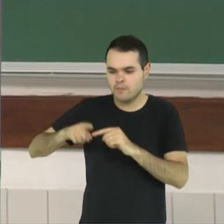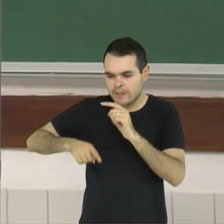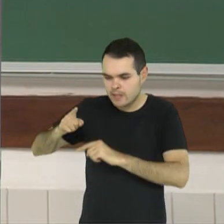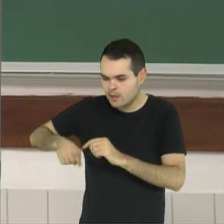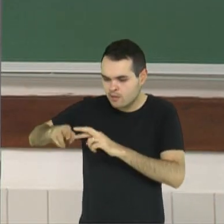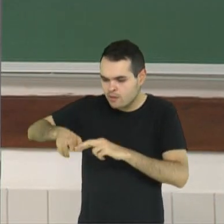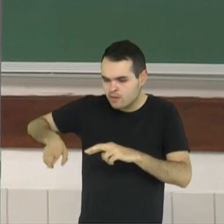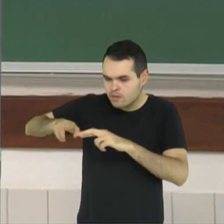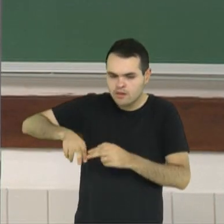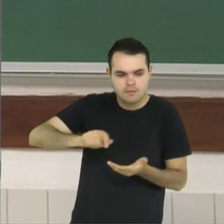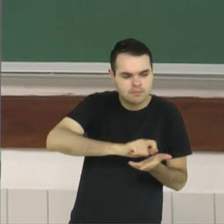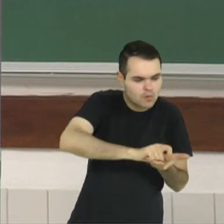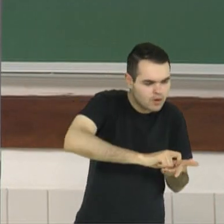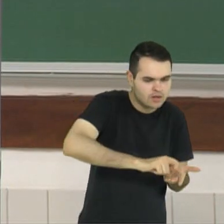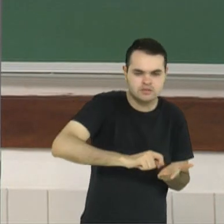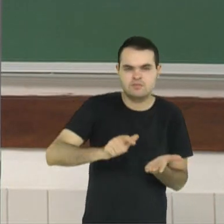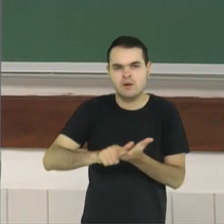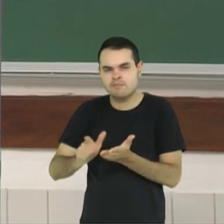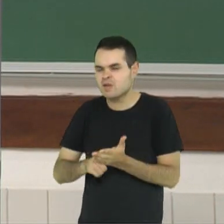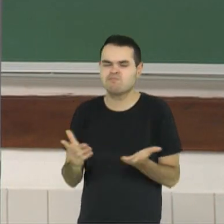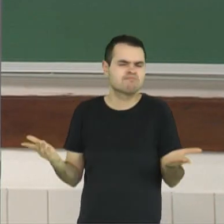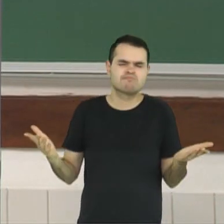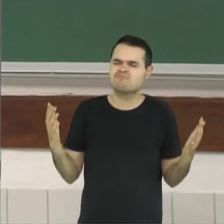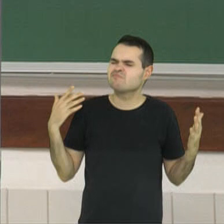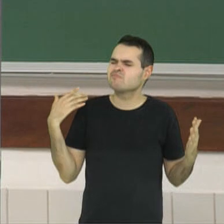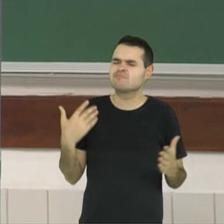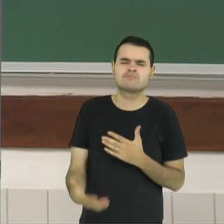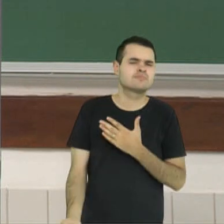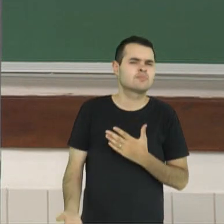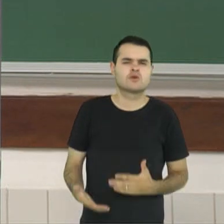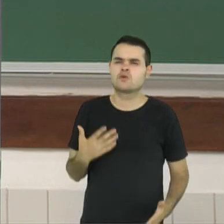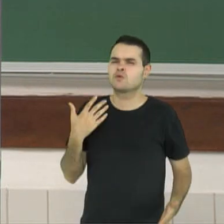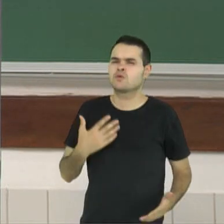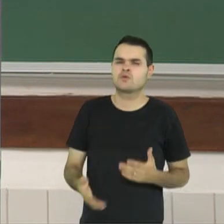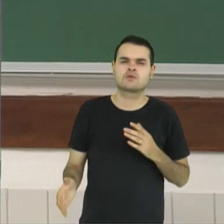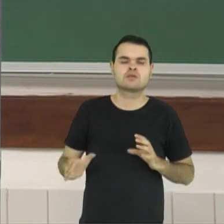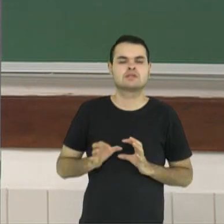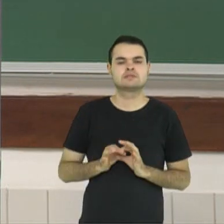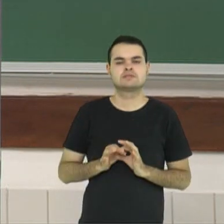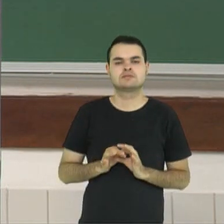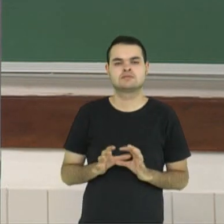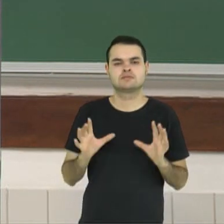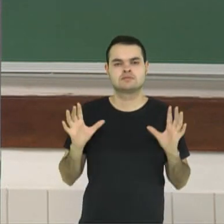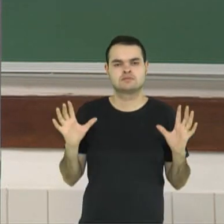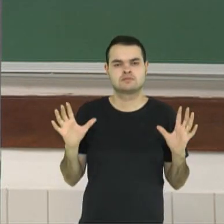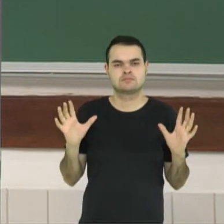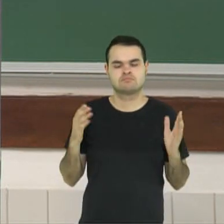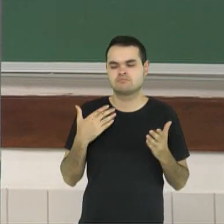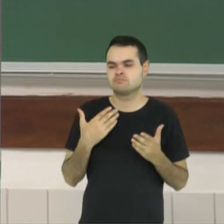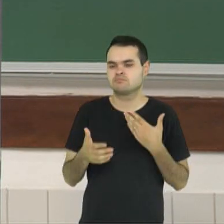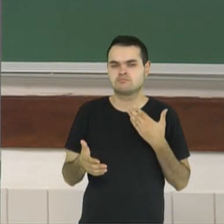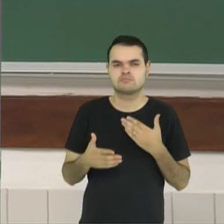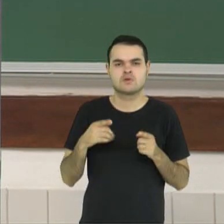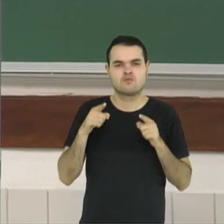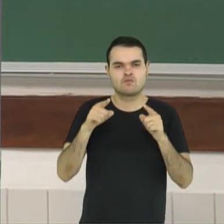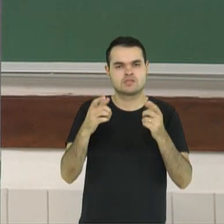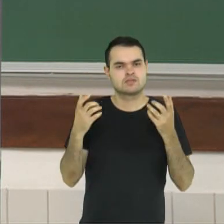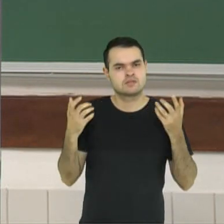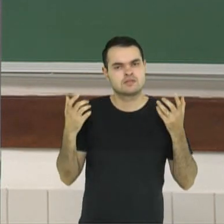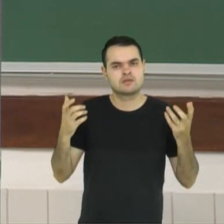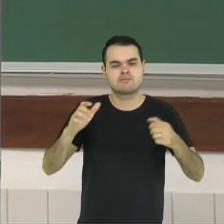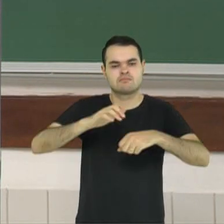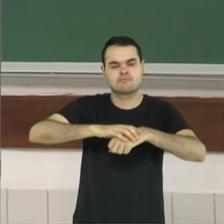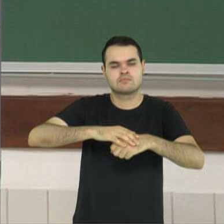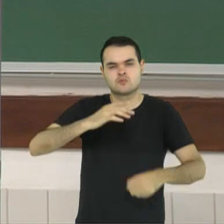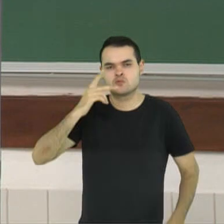não usar borracha? Por que não usar papelão? Por que não usar? Isso que ele está dizendo. Liberdade. Liberdade é você utilizar o que você quiser, o que tiver à